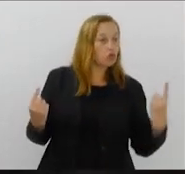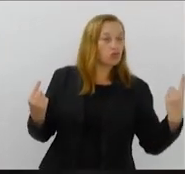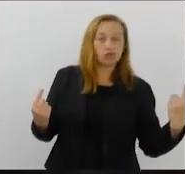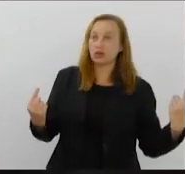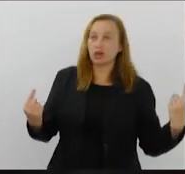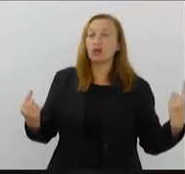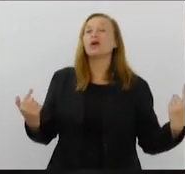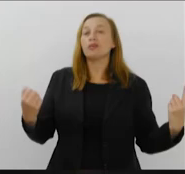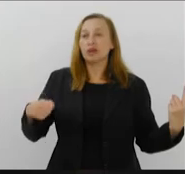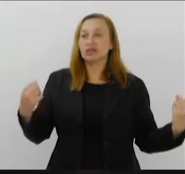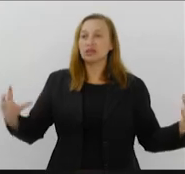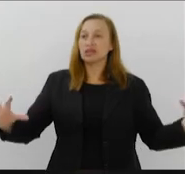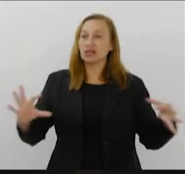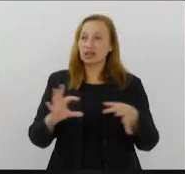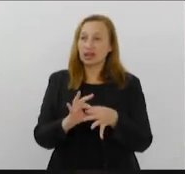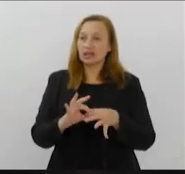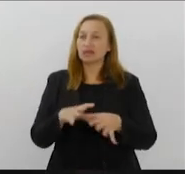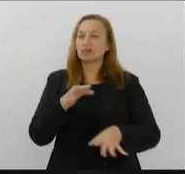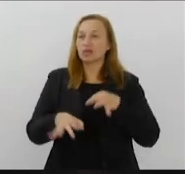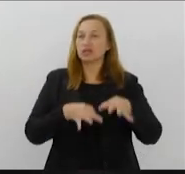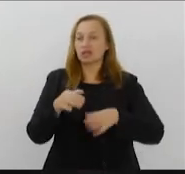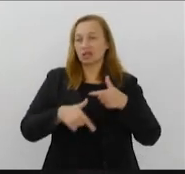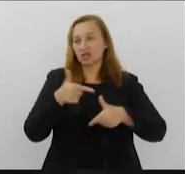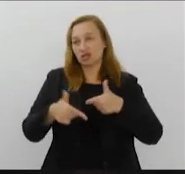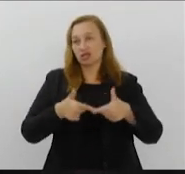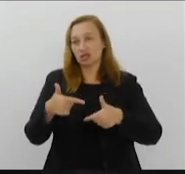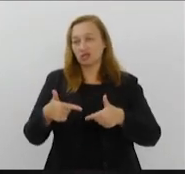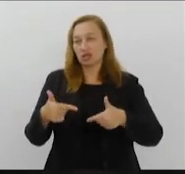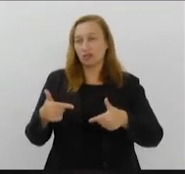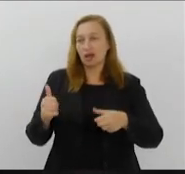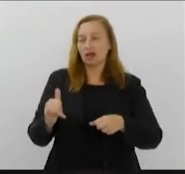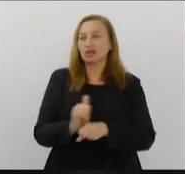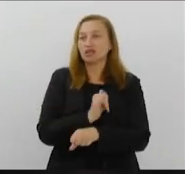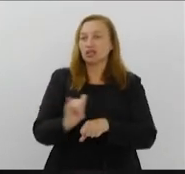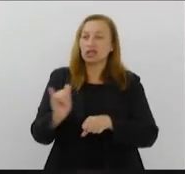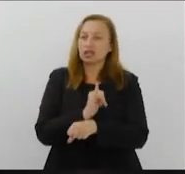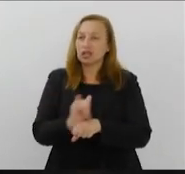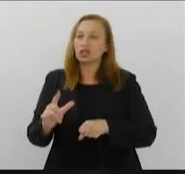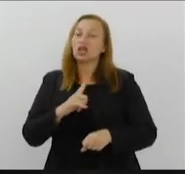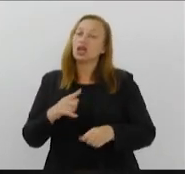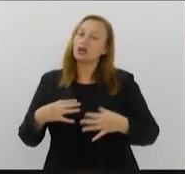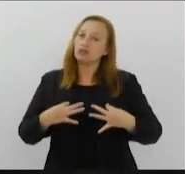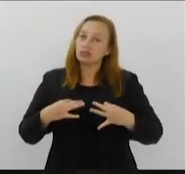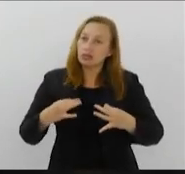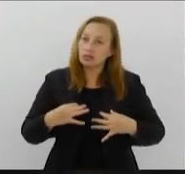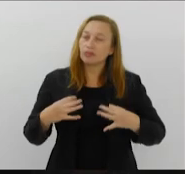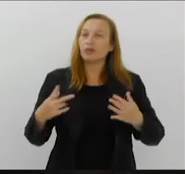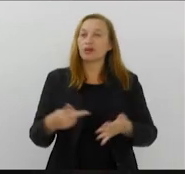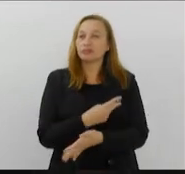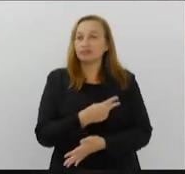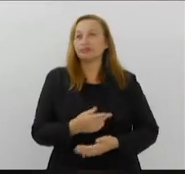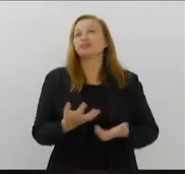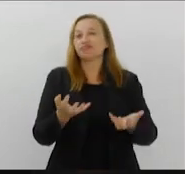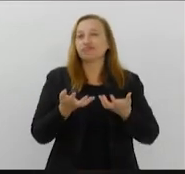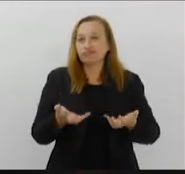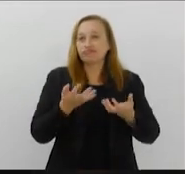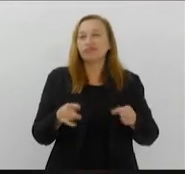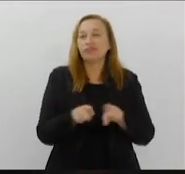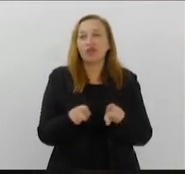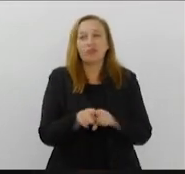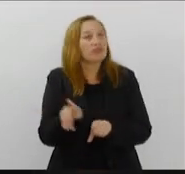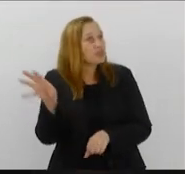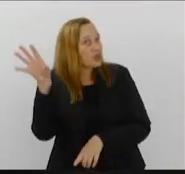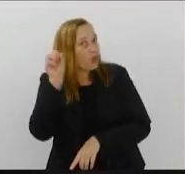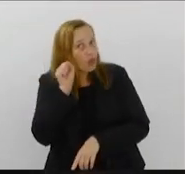construir, né, de fato, esse planejamento estratégico. E eu estou à disposição para fazer esse processo acontecer, e eu quero muito também